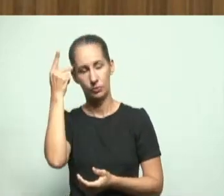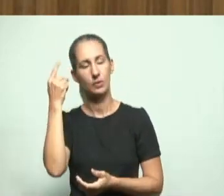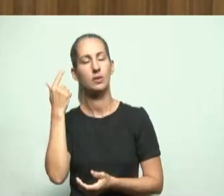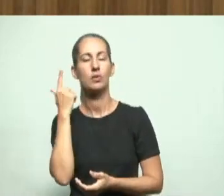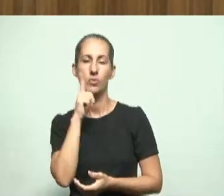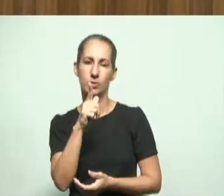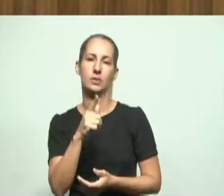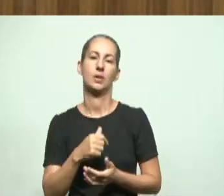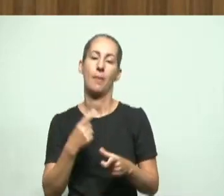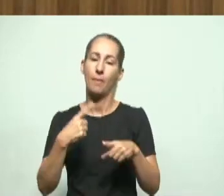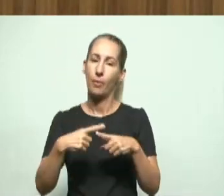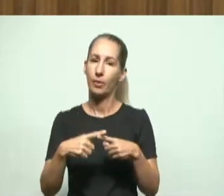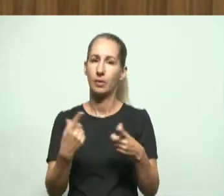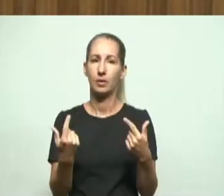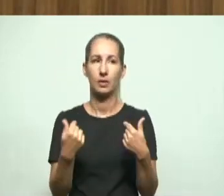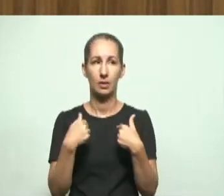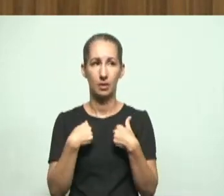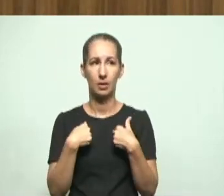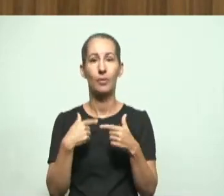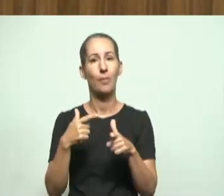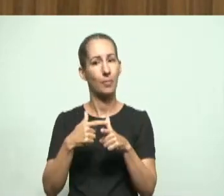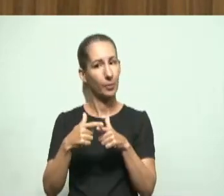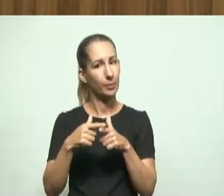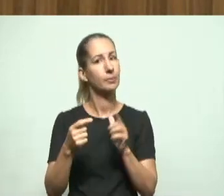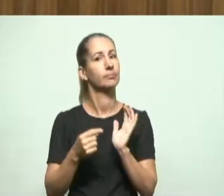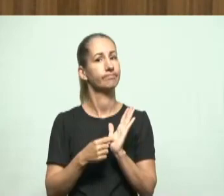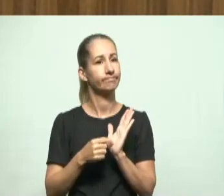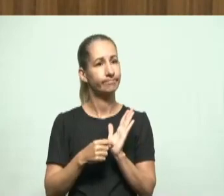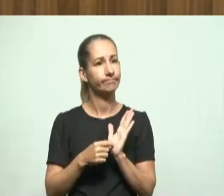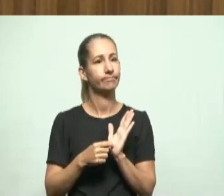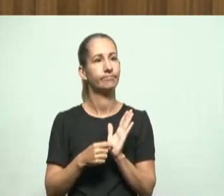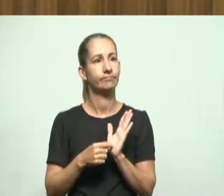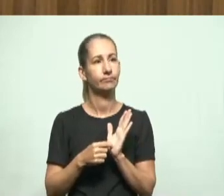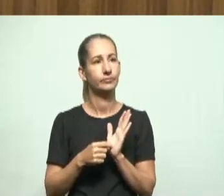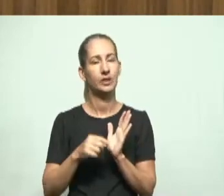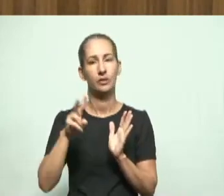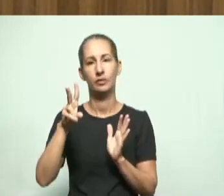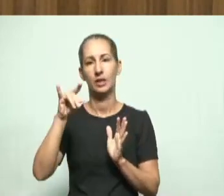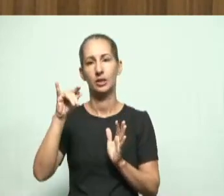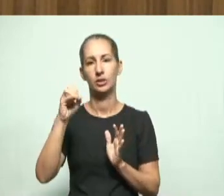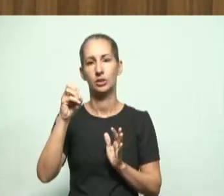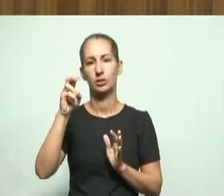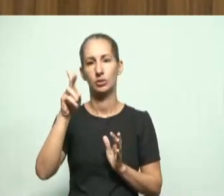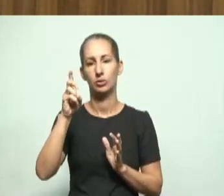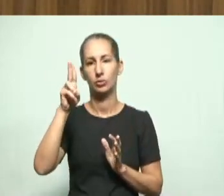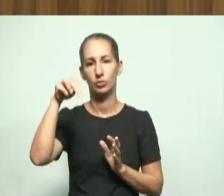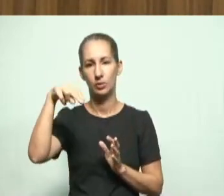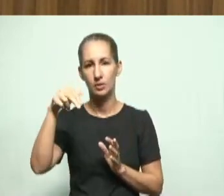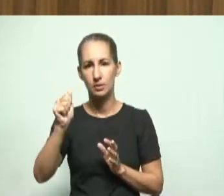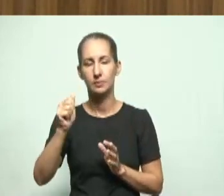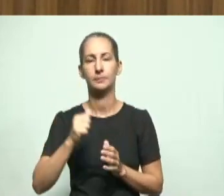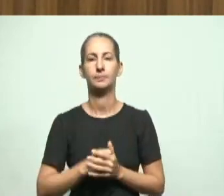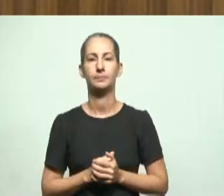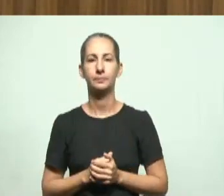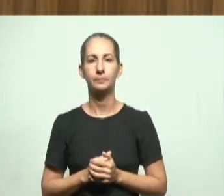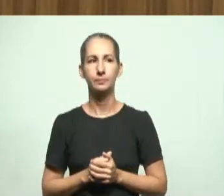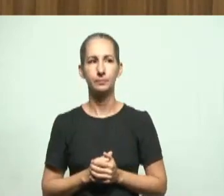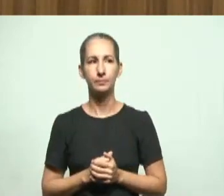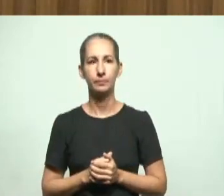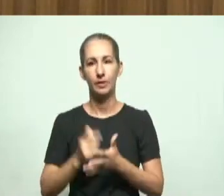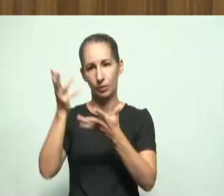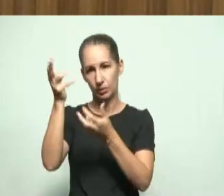entrar, porque até eu tenho aqui um problema gravíssimo no Vilarejo das Dunas. O Vilarejo das Dunas não ia